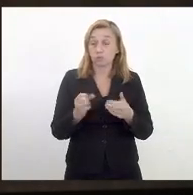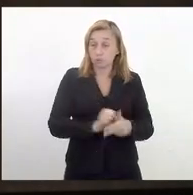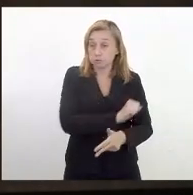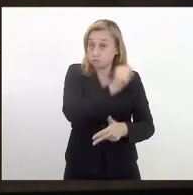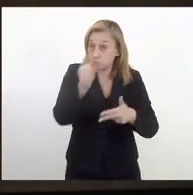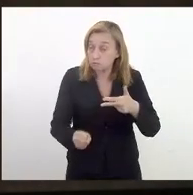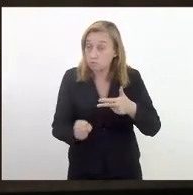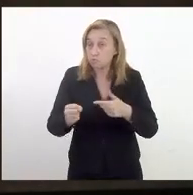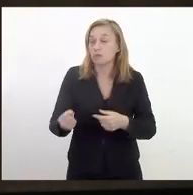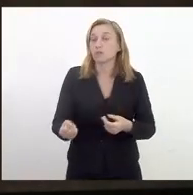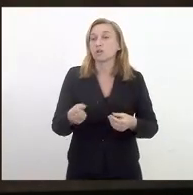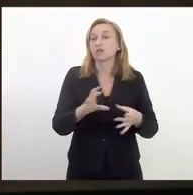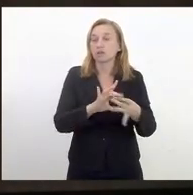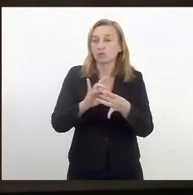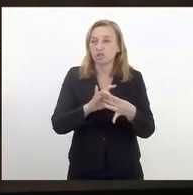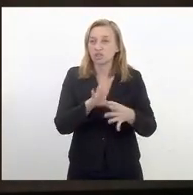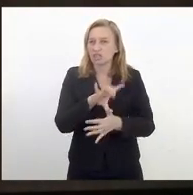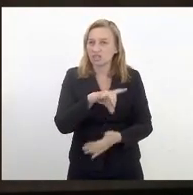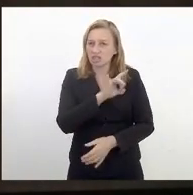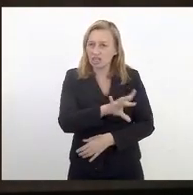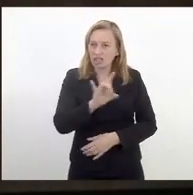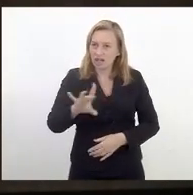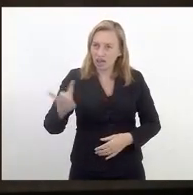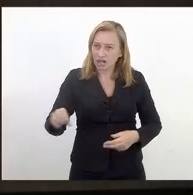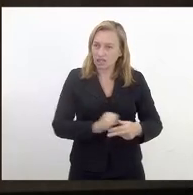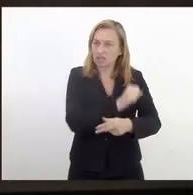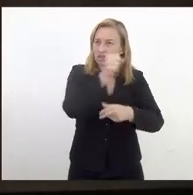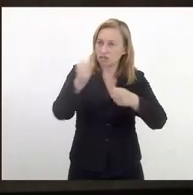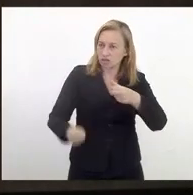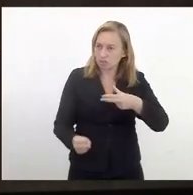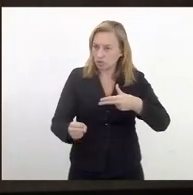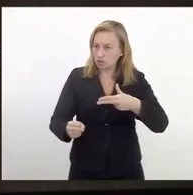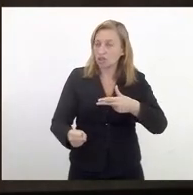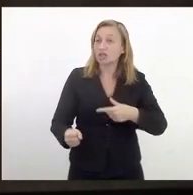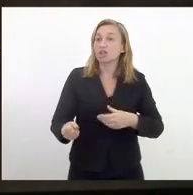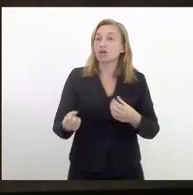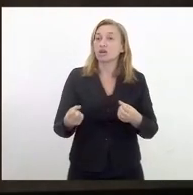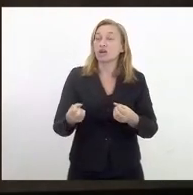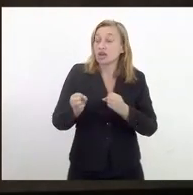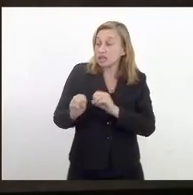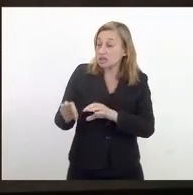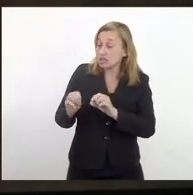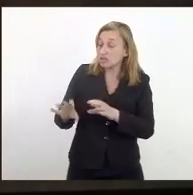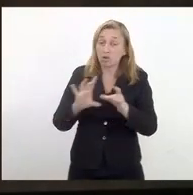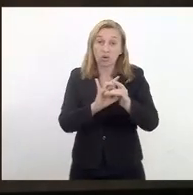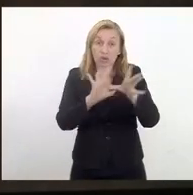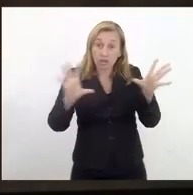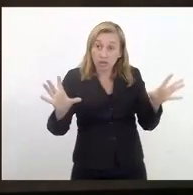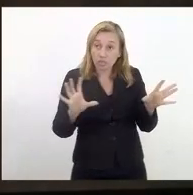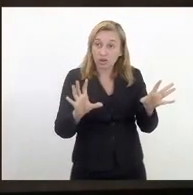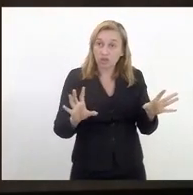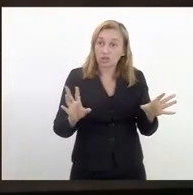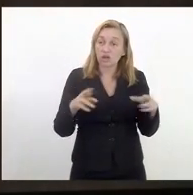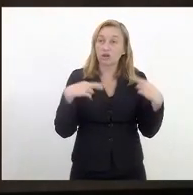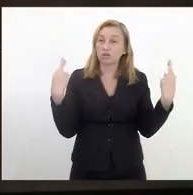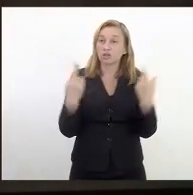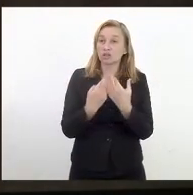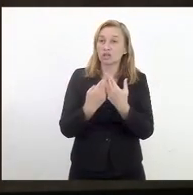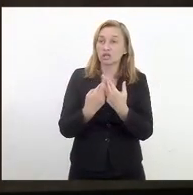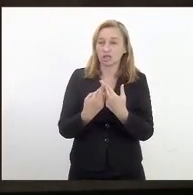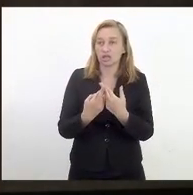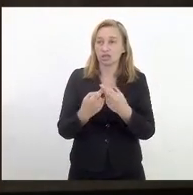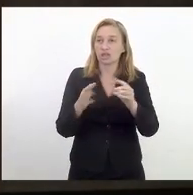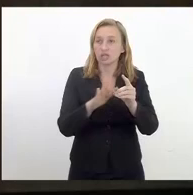da independência da harmonia de cada poder vossa excelência de uma aula de democracia Quando consegue reunir na nossa cerimônia aqui